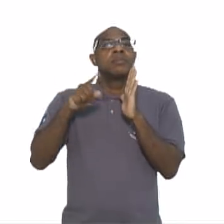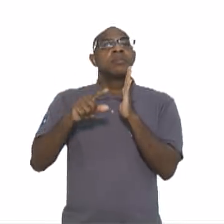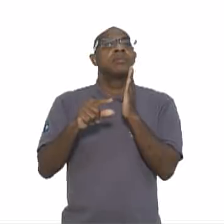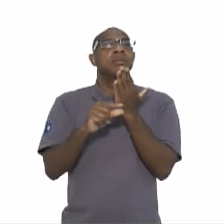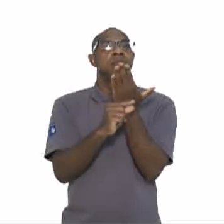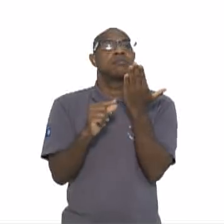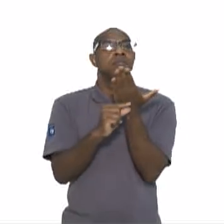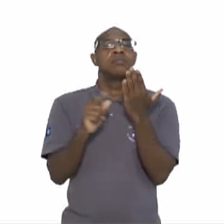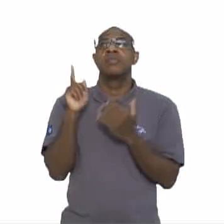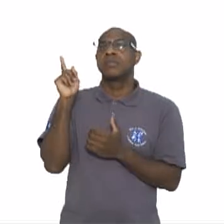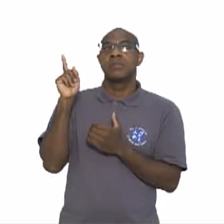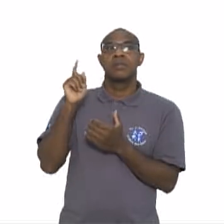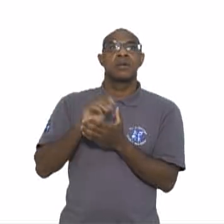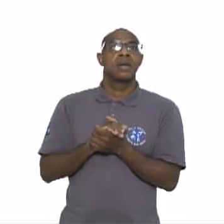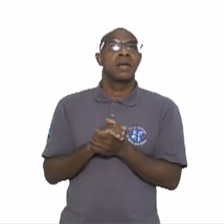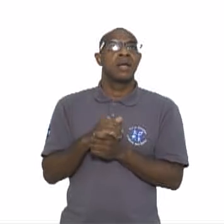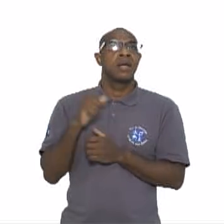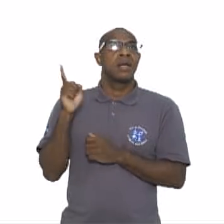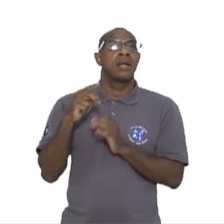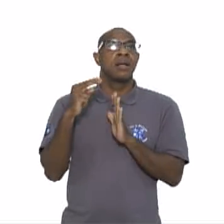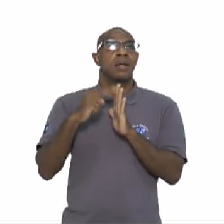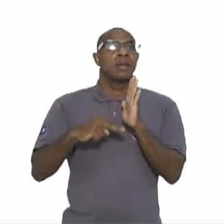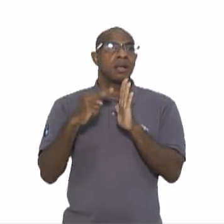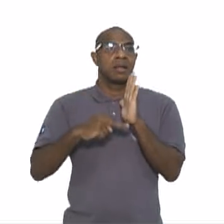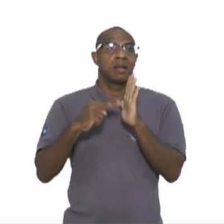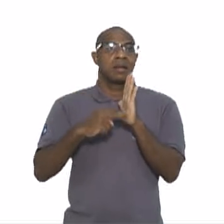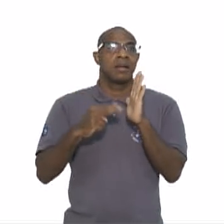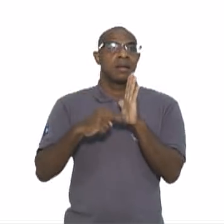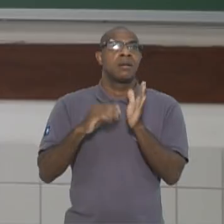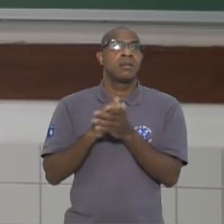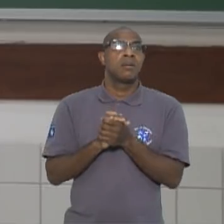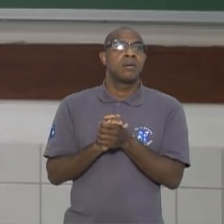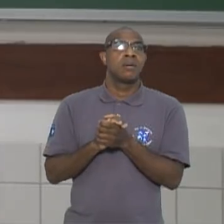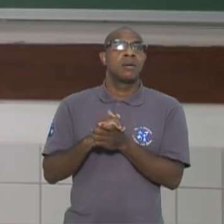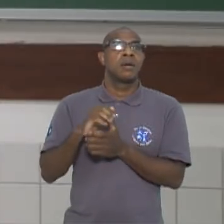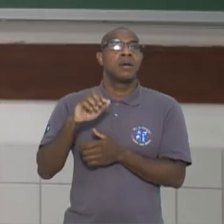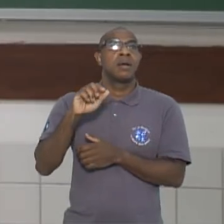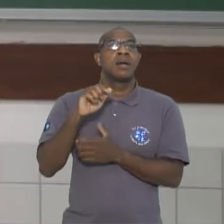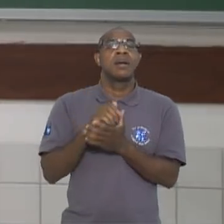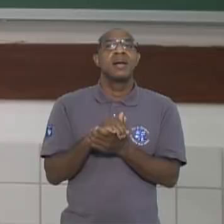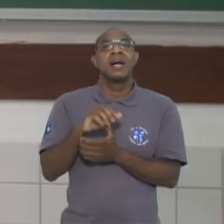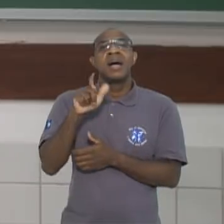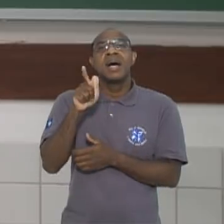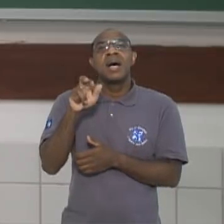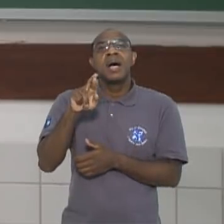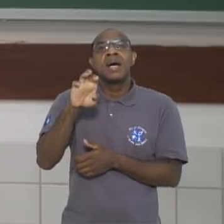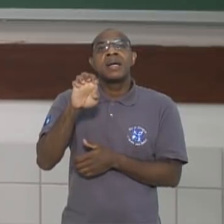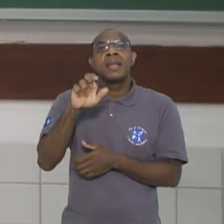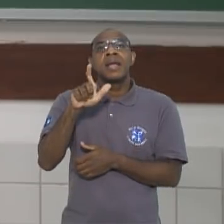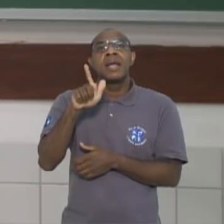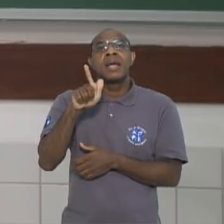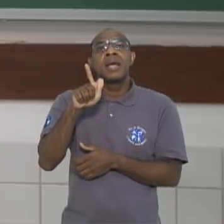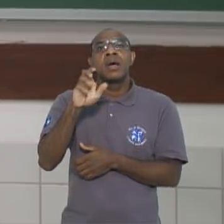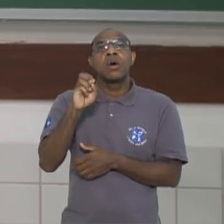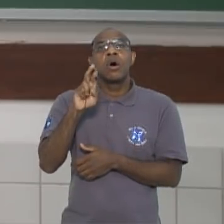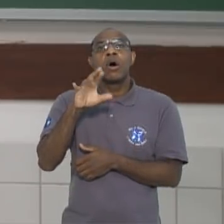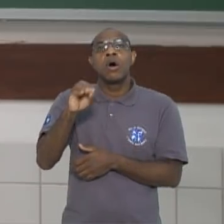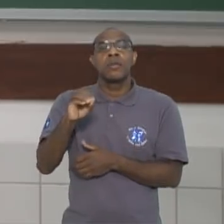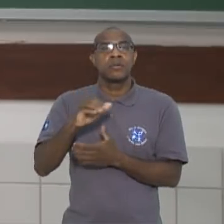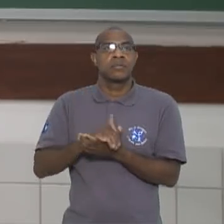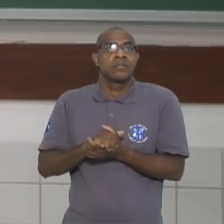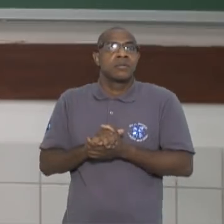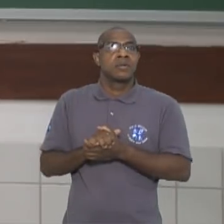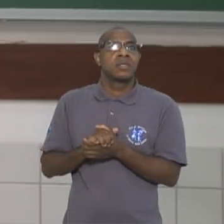de Clovis. Eu vou ler com vocês. Gregório de Tours, né, é uma das principais fontes que a gente tem que fala sobre os francos.